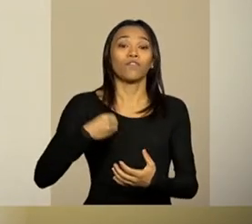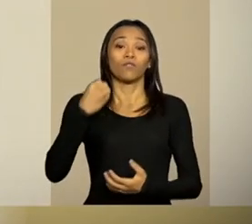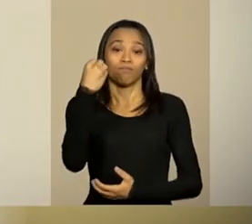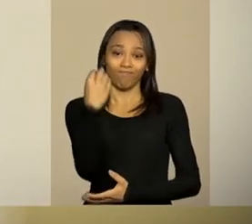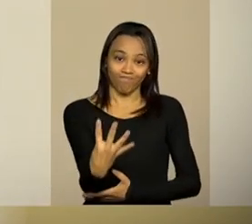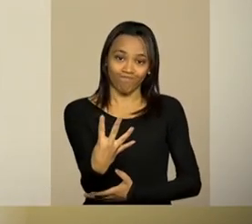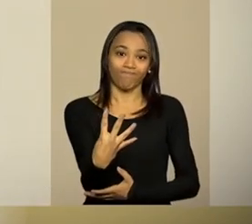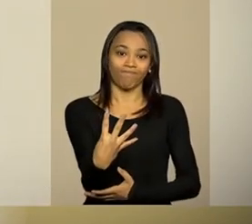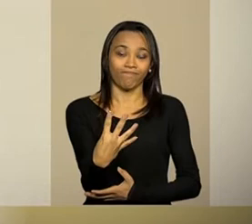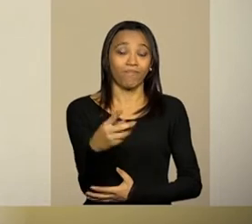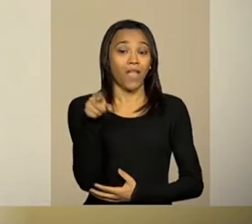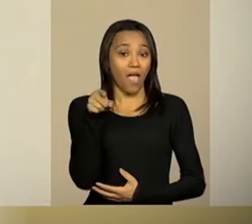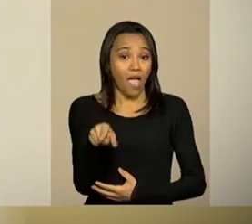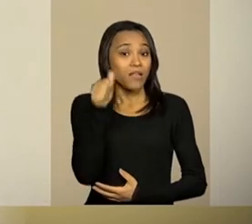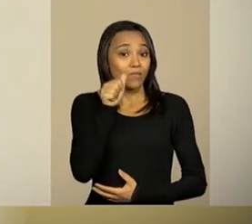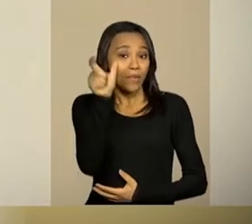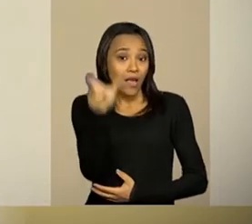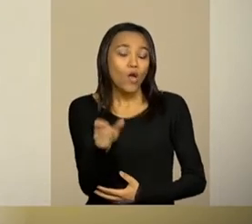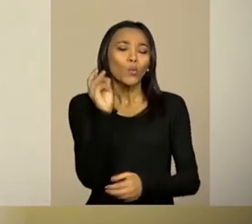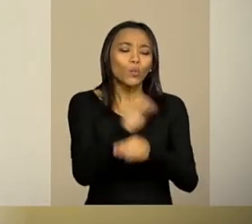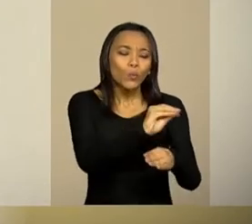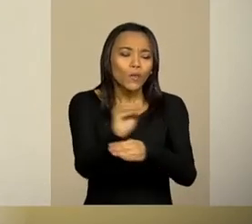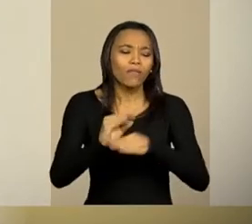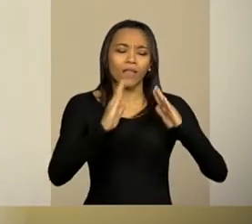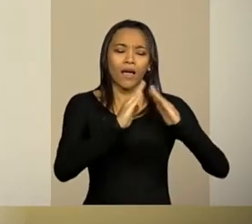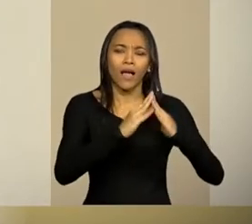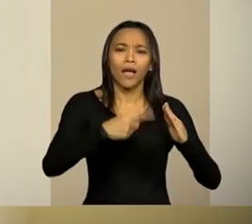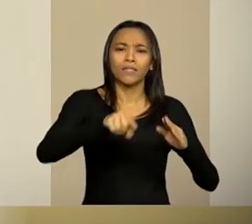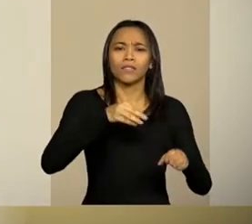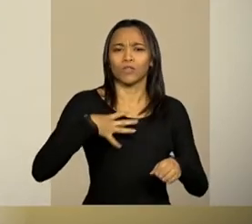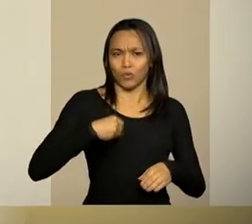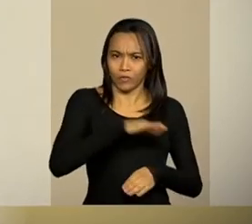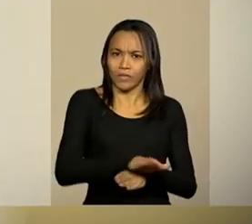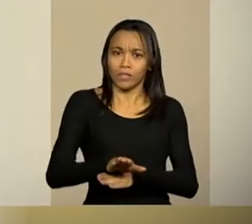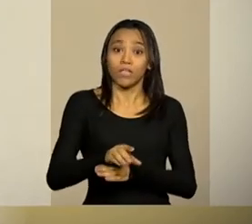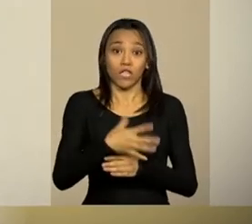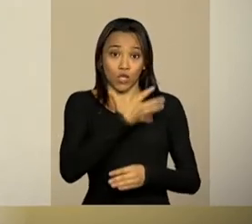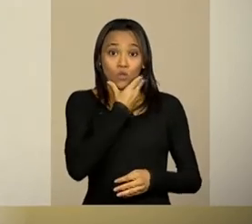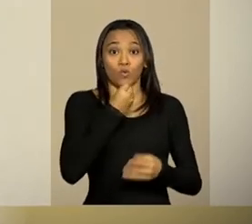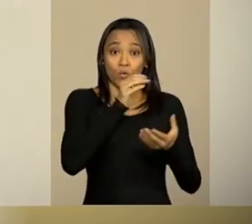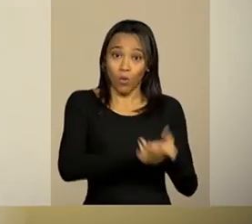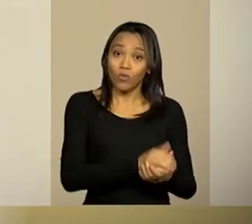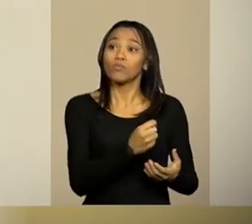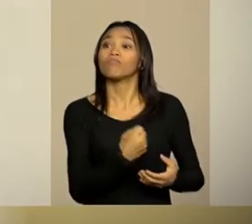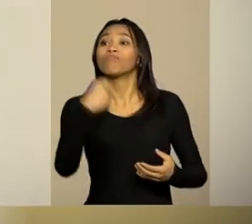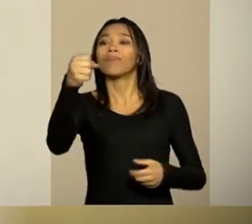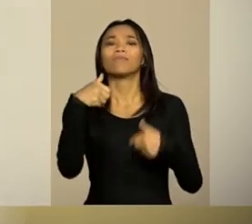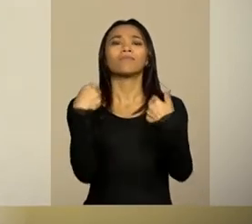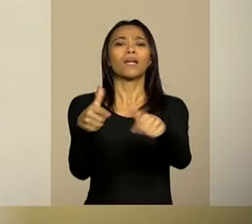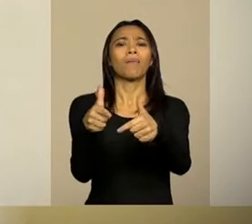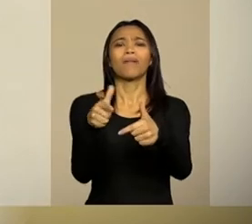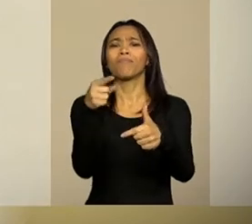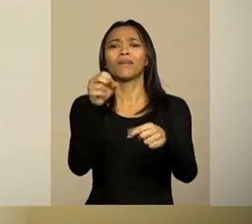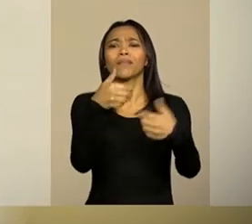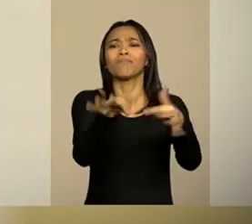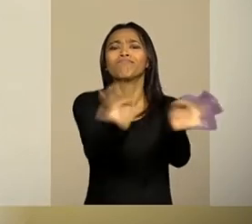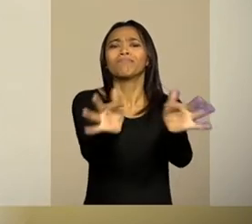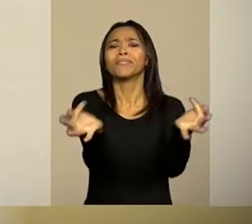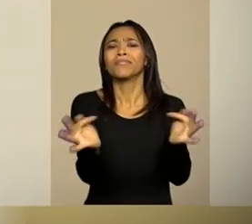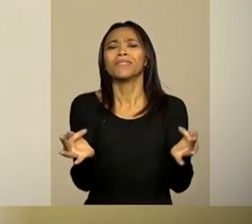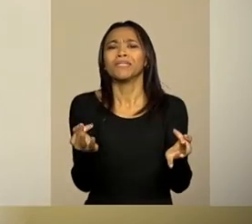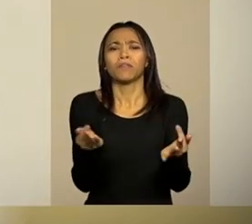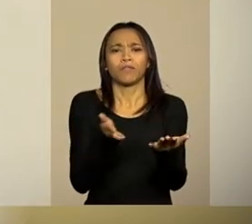tem quatro filhos ela cuidava da casa e dos meninos enquanto o marido o Antônio vivia de bico sem emprego fixo